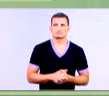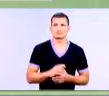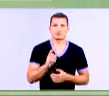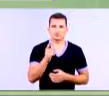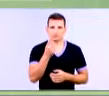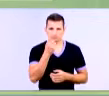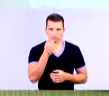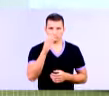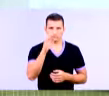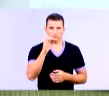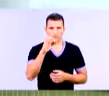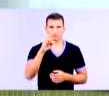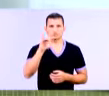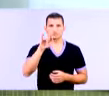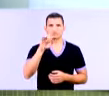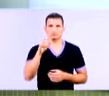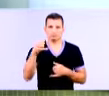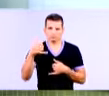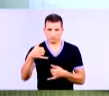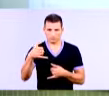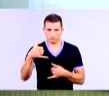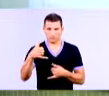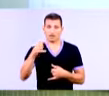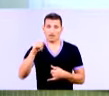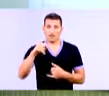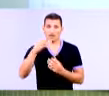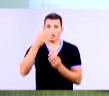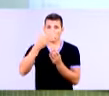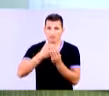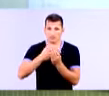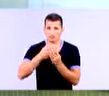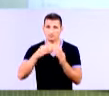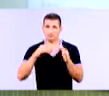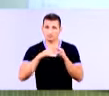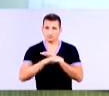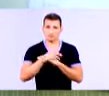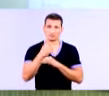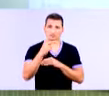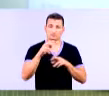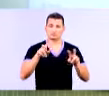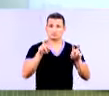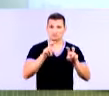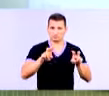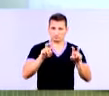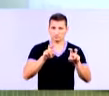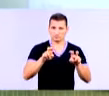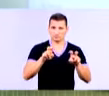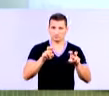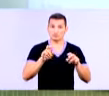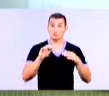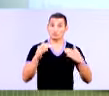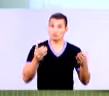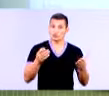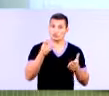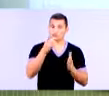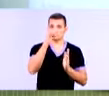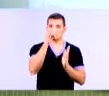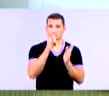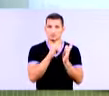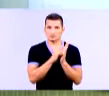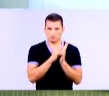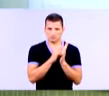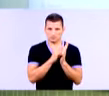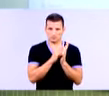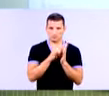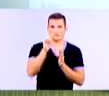é do que um arquivo que está armazenado no seu computador. Quando você instalar